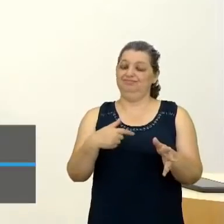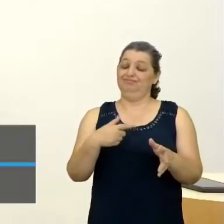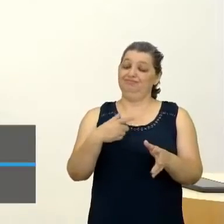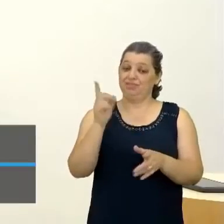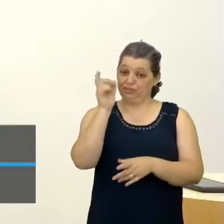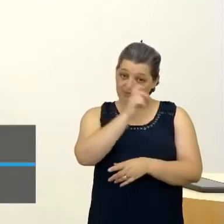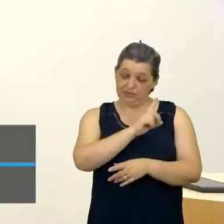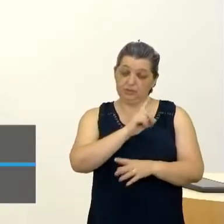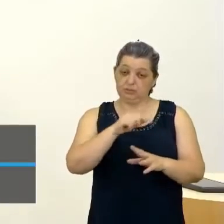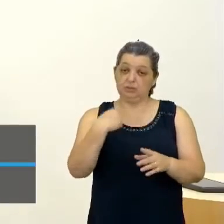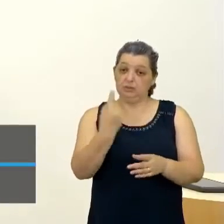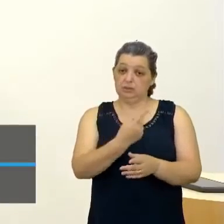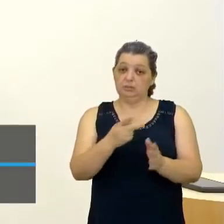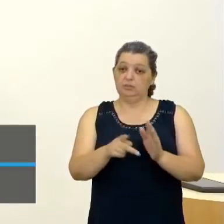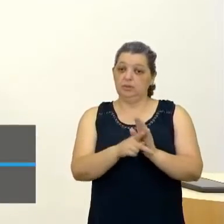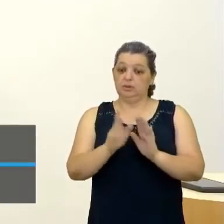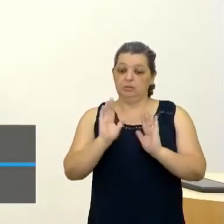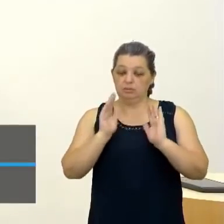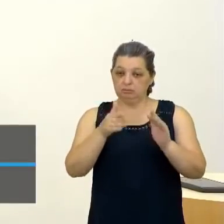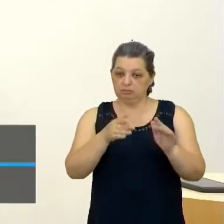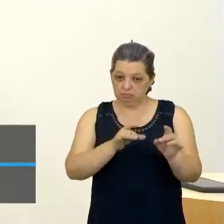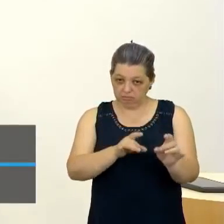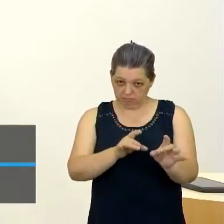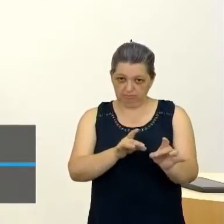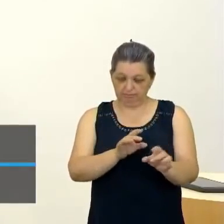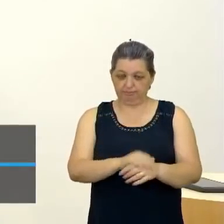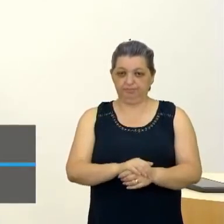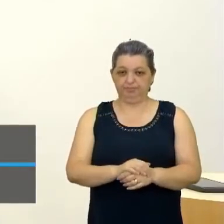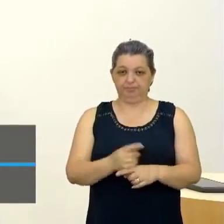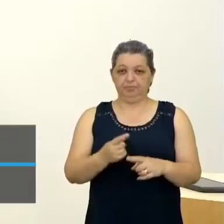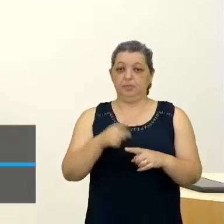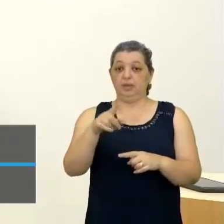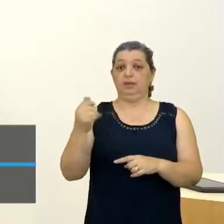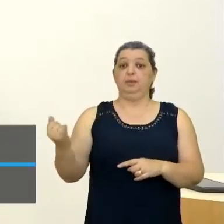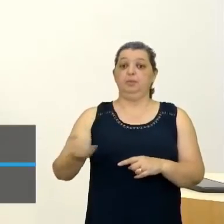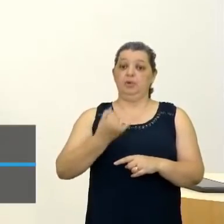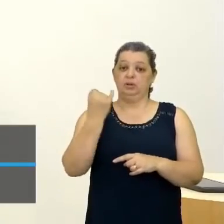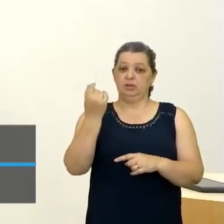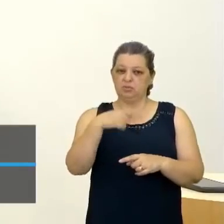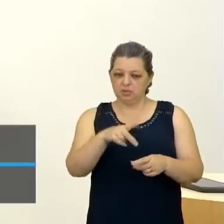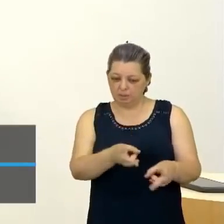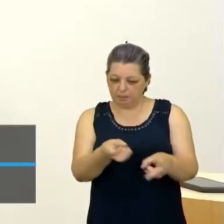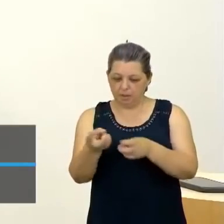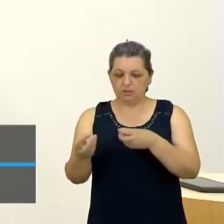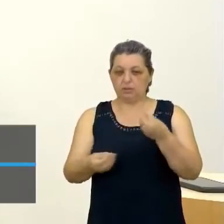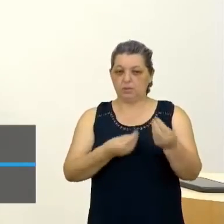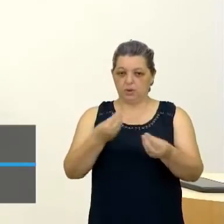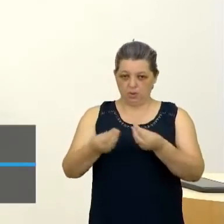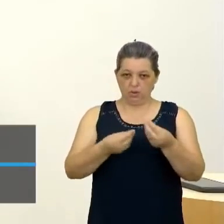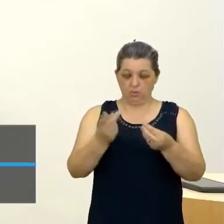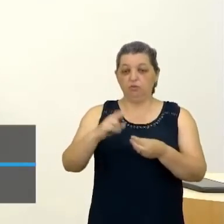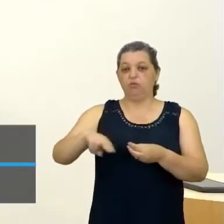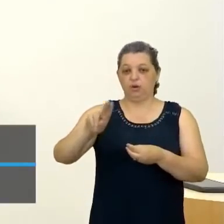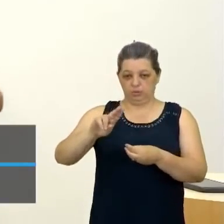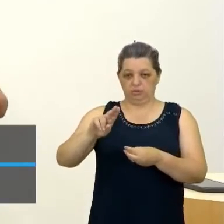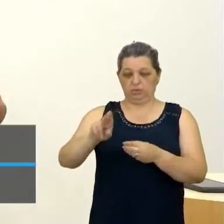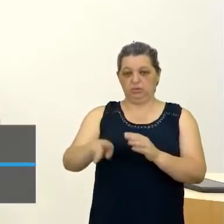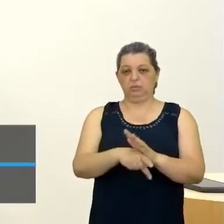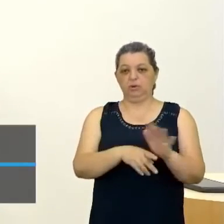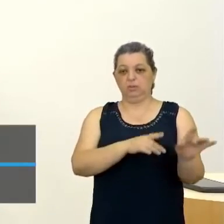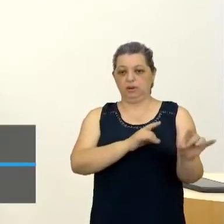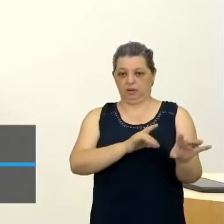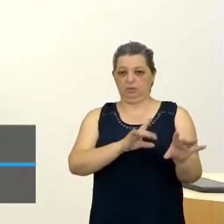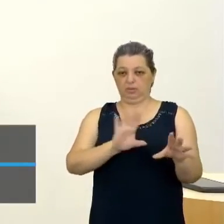trabalho. Nós estamos tratando dessas especificamente, porque é importante que você perceba. E depois a gente vai usar essa mesma técnica